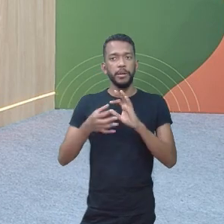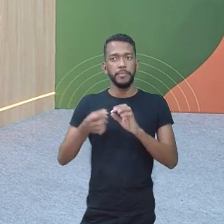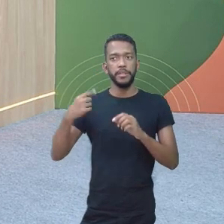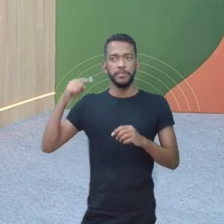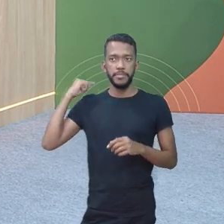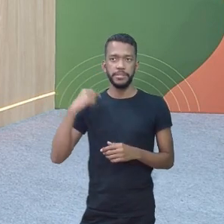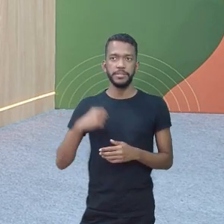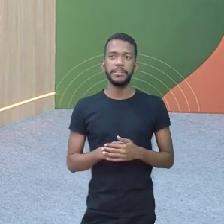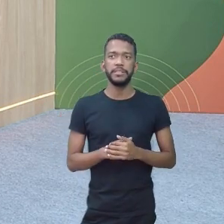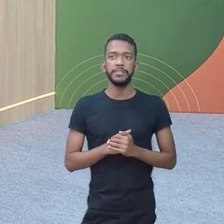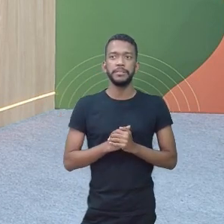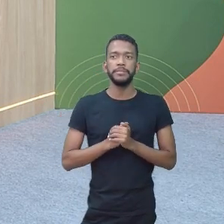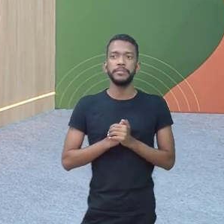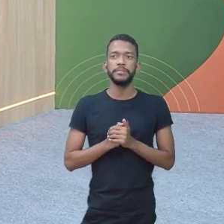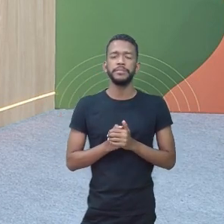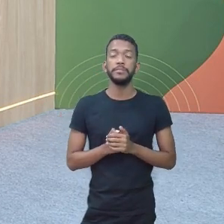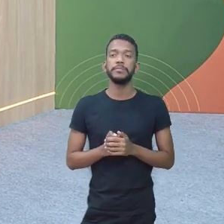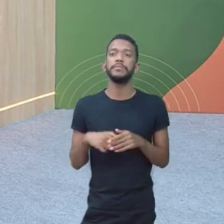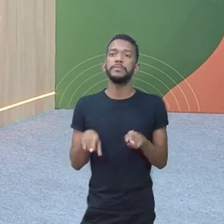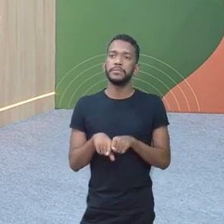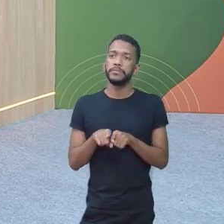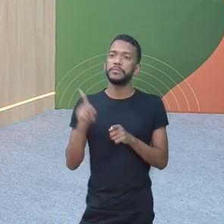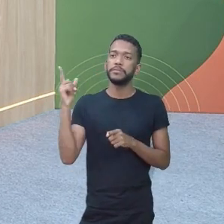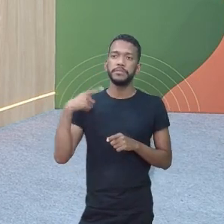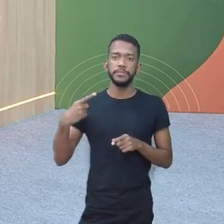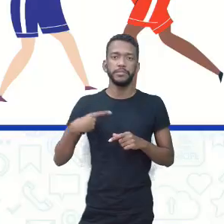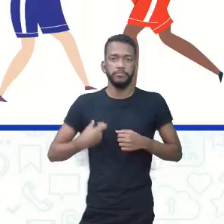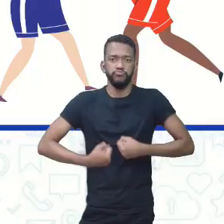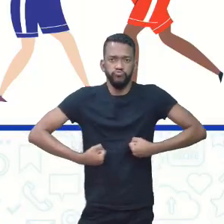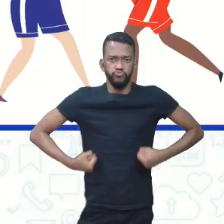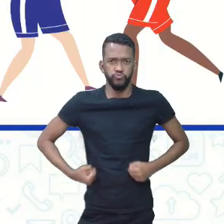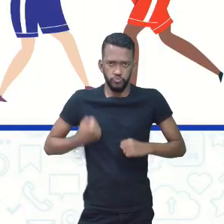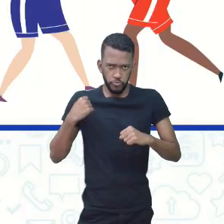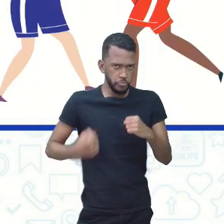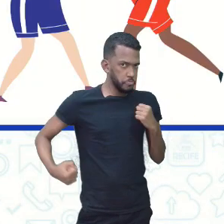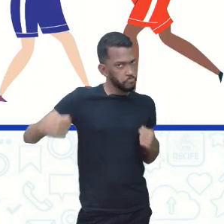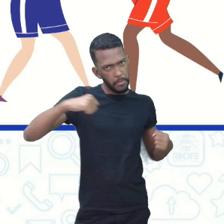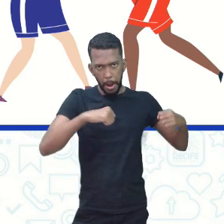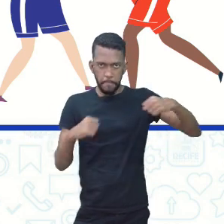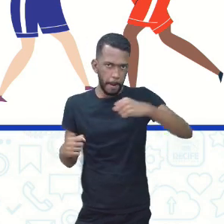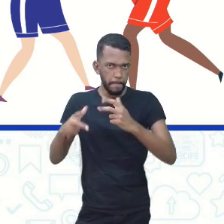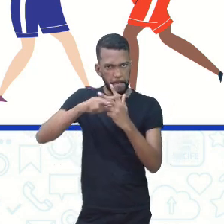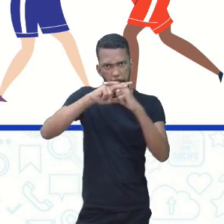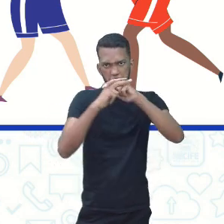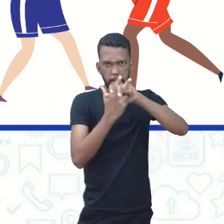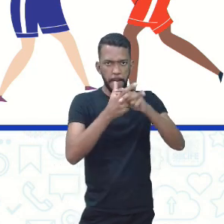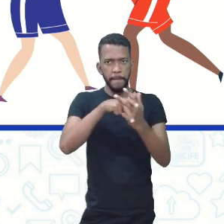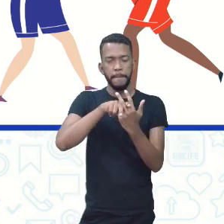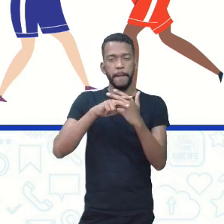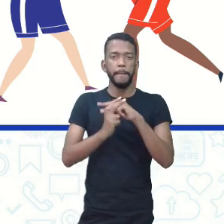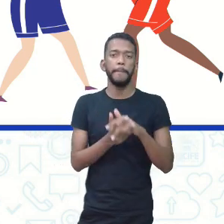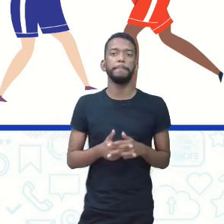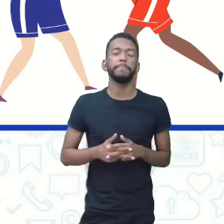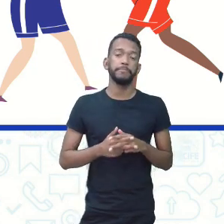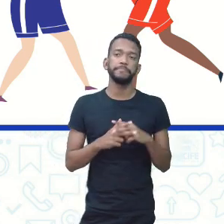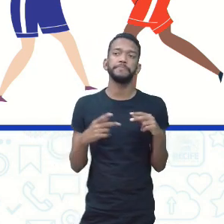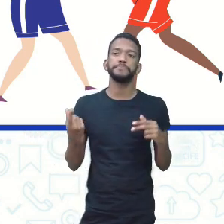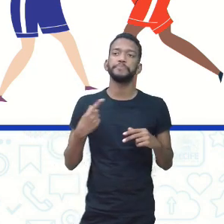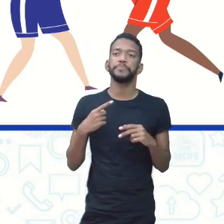passadas. E aí também temos a luta livre, a luta olímpica, e aí a gente tem todo